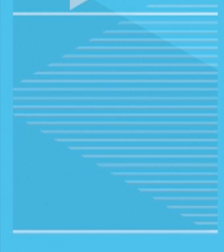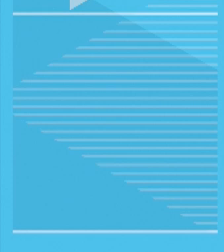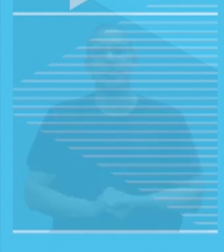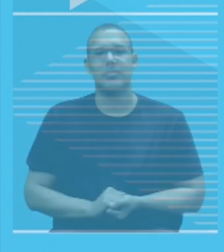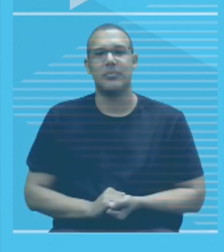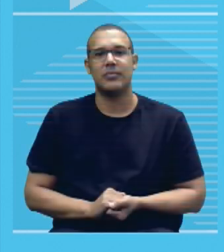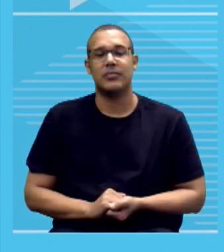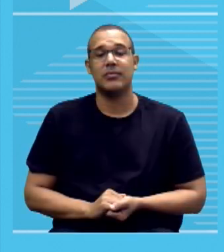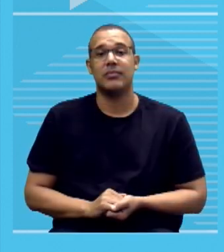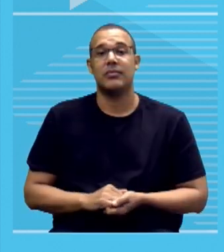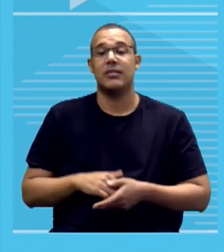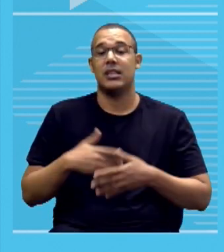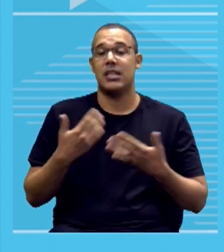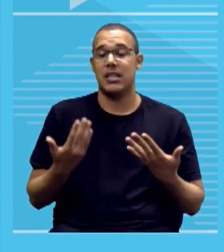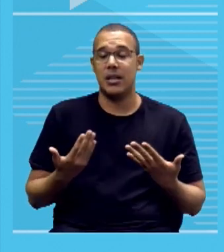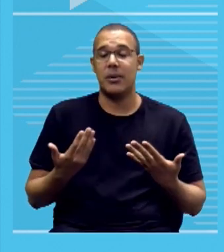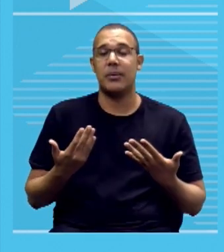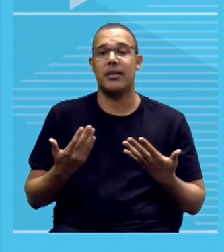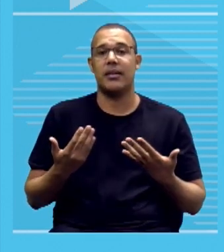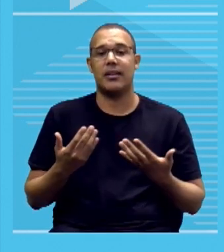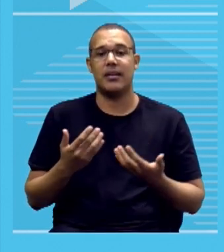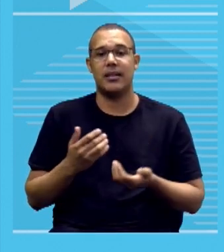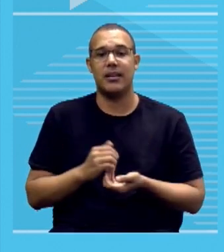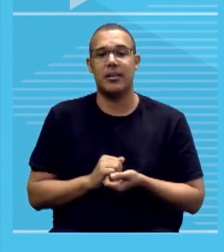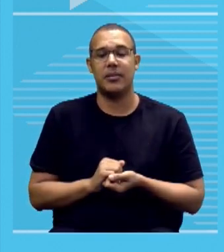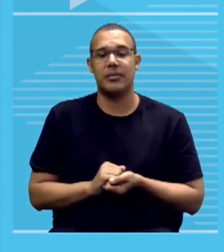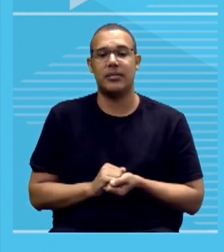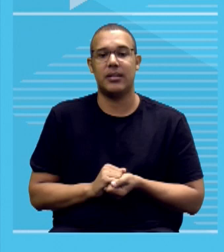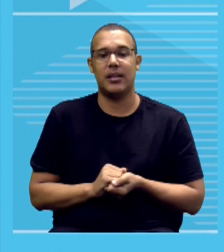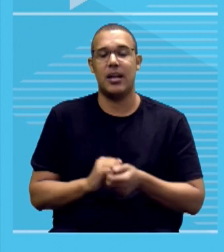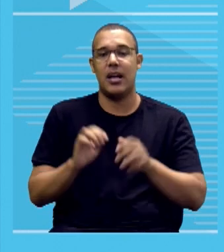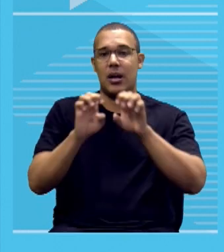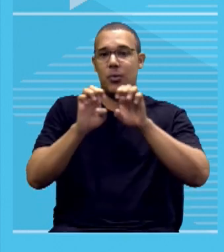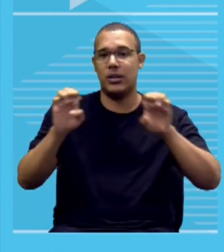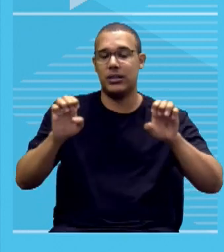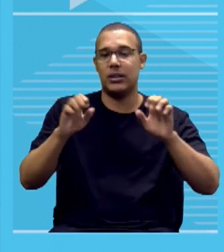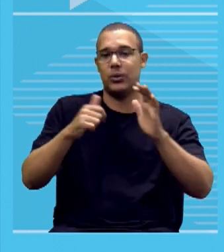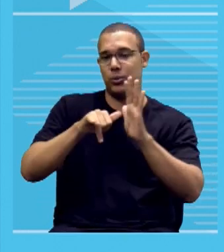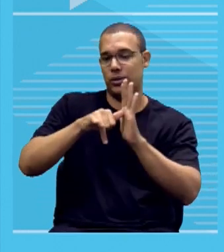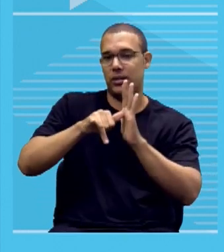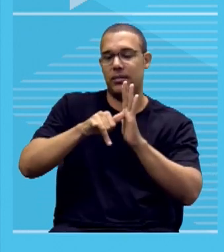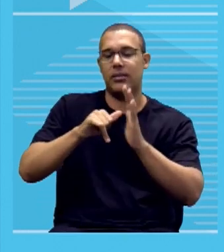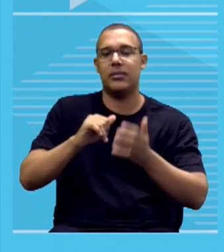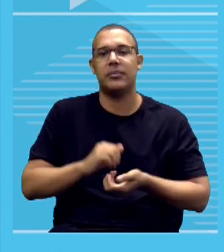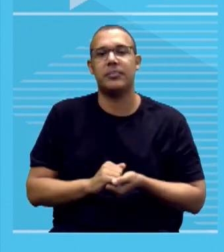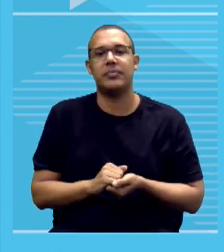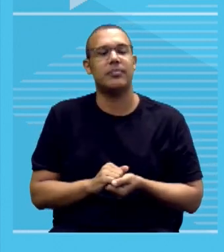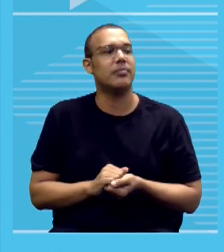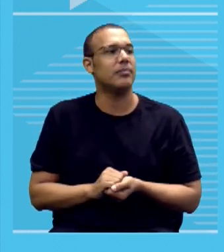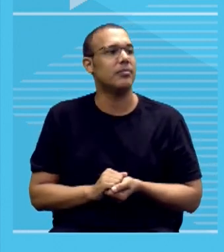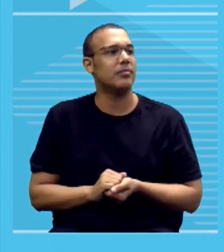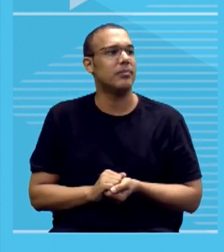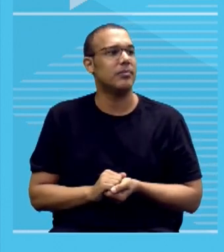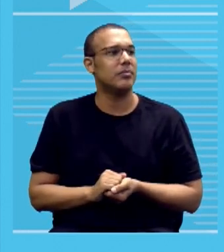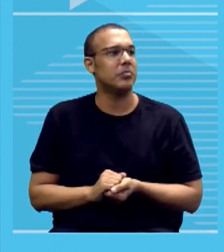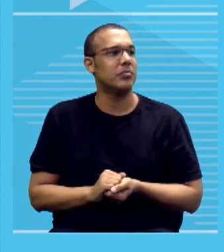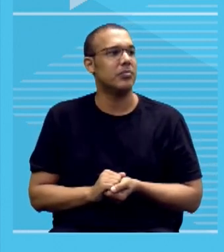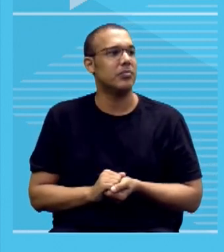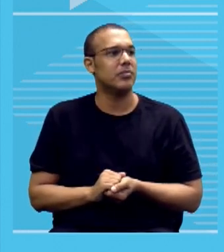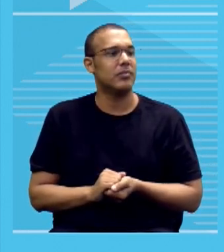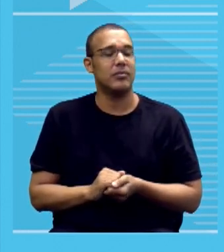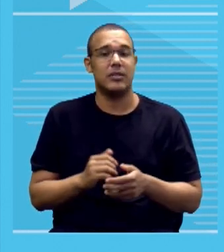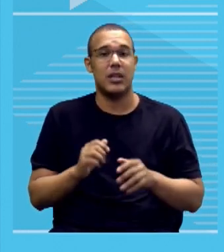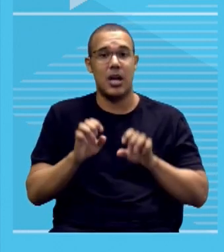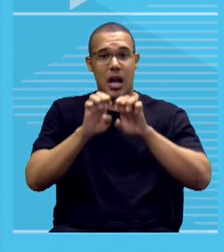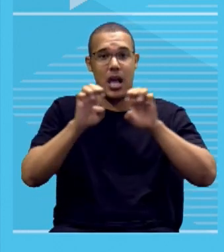Então, gente, para acabar aí, a gente fala o seguinte da equação do gerador. A equação do gerador vai ser dada de novo.